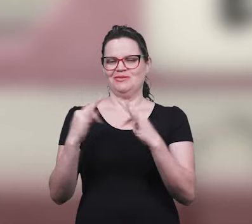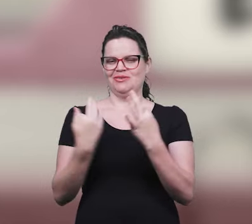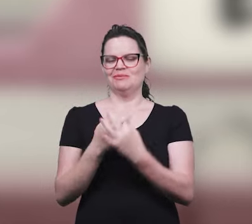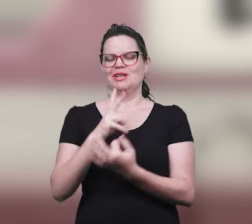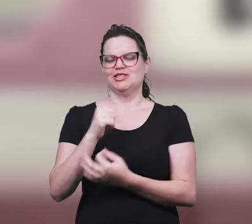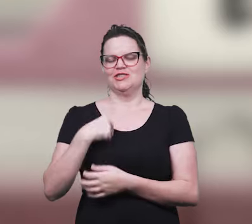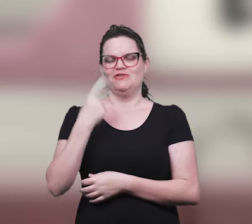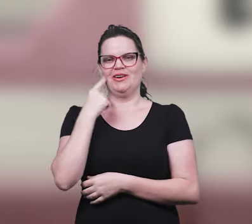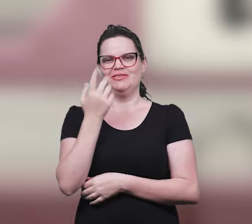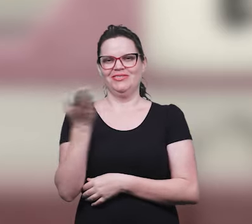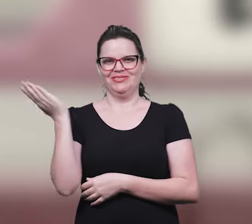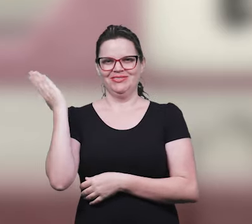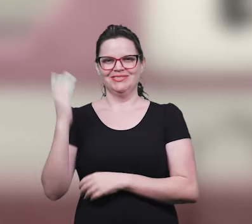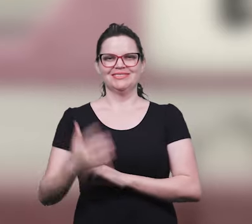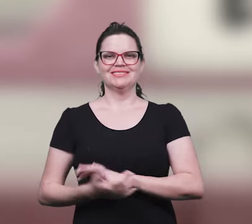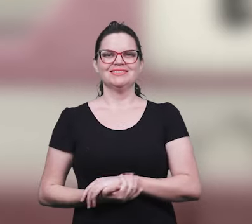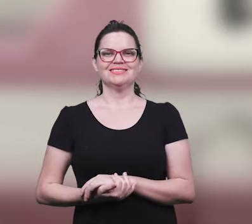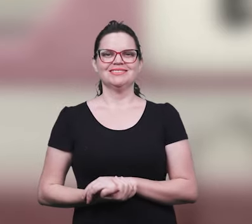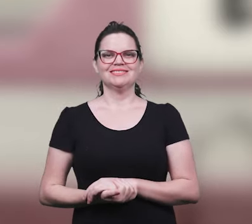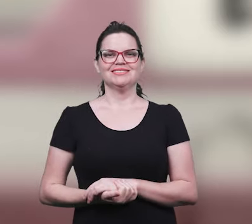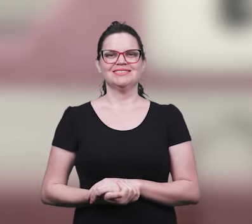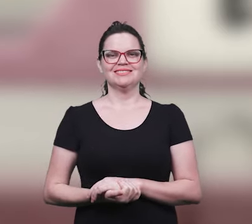que a gente vai conversando.